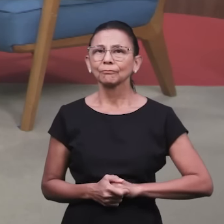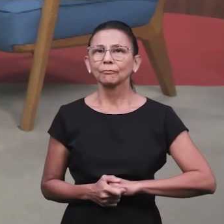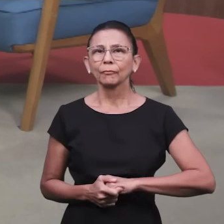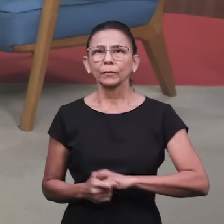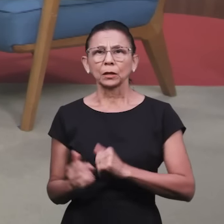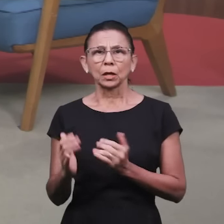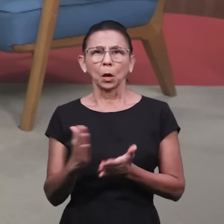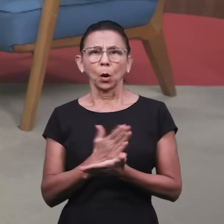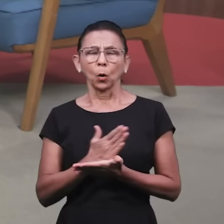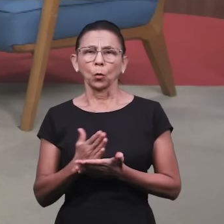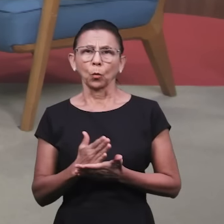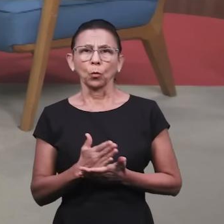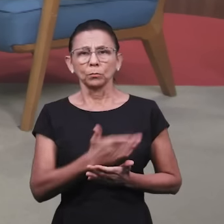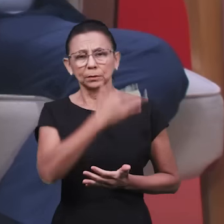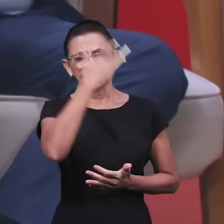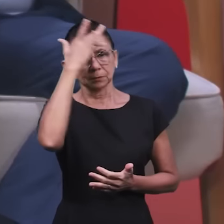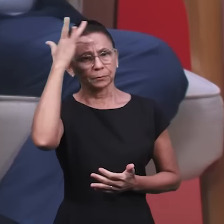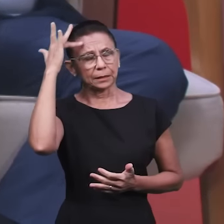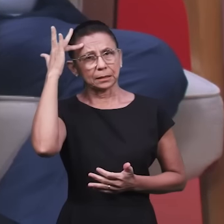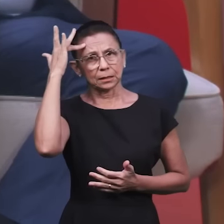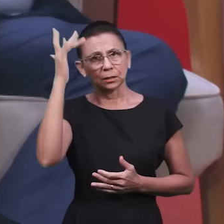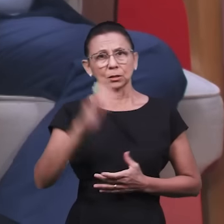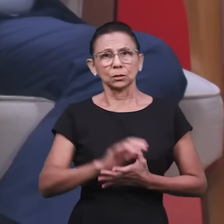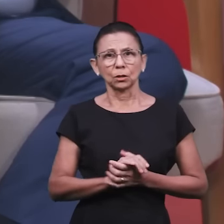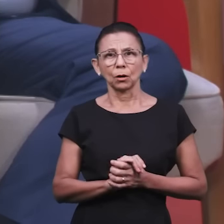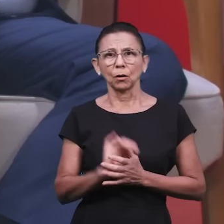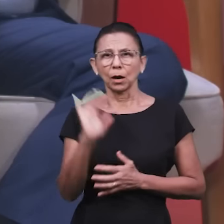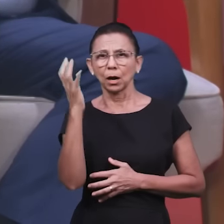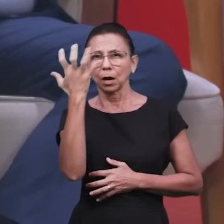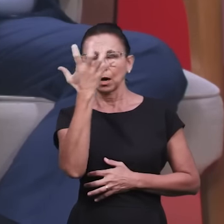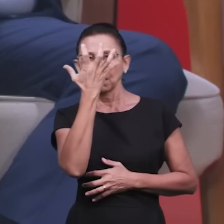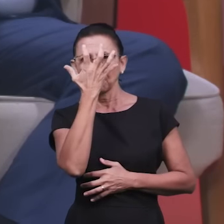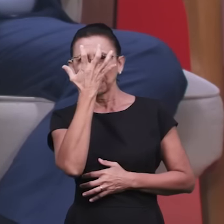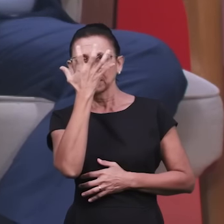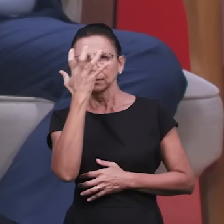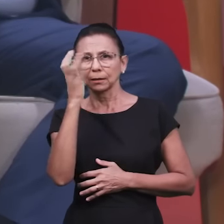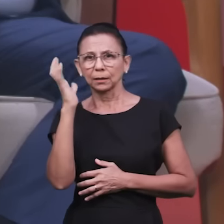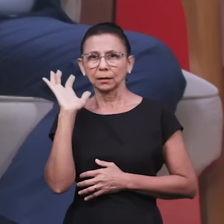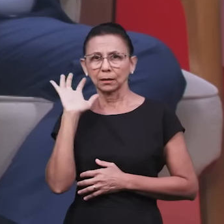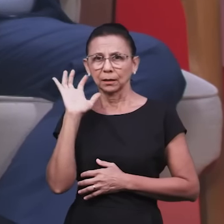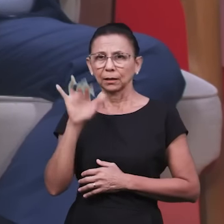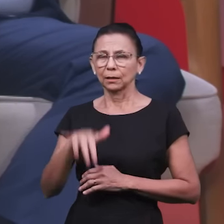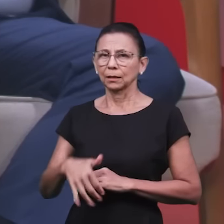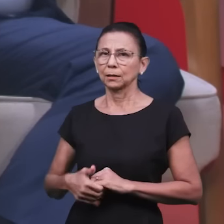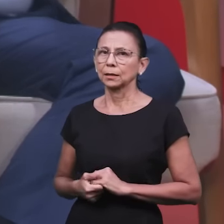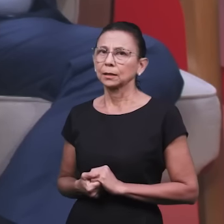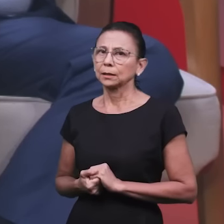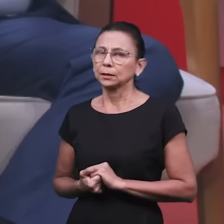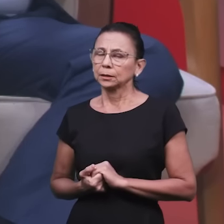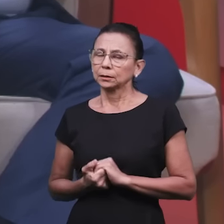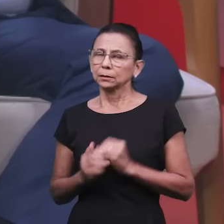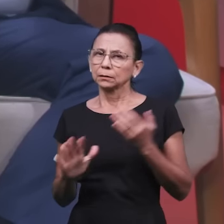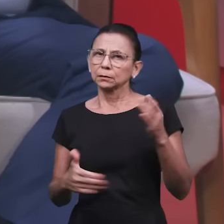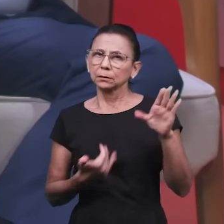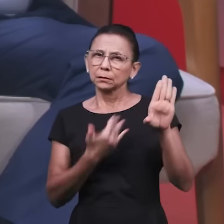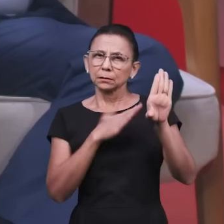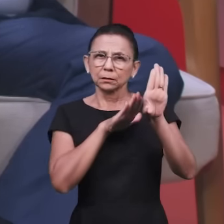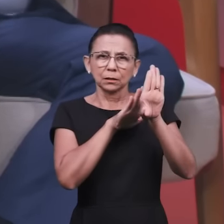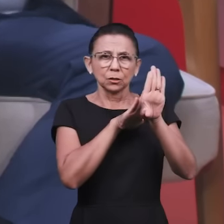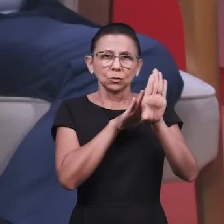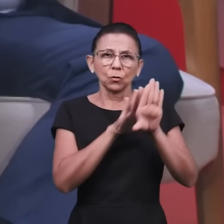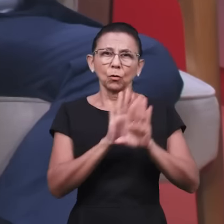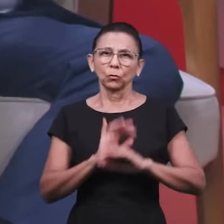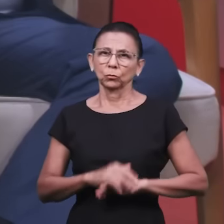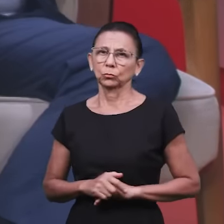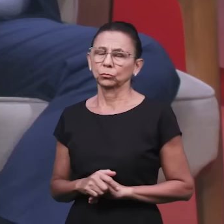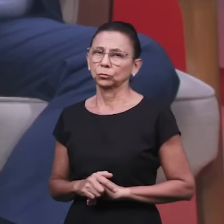permanecem com rótulo, com aparência de cristãs, até mesmo de evangélicas, mas na verdade não estão